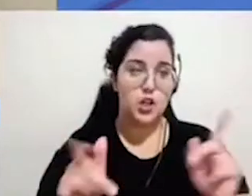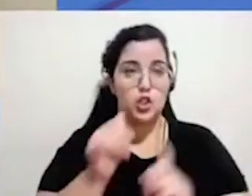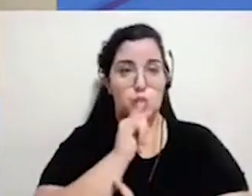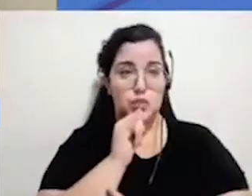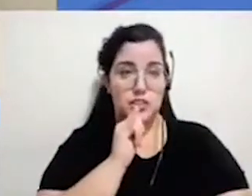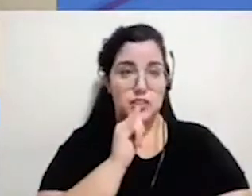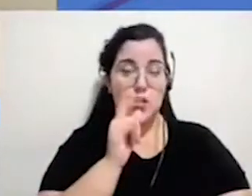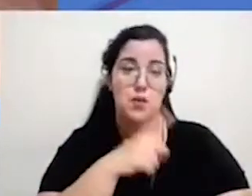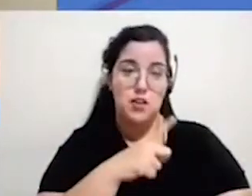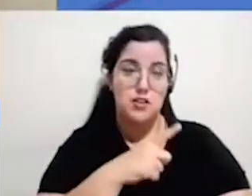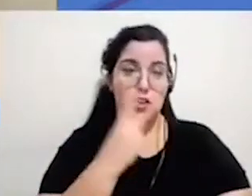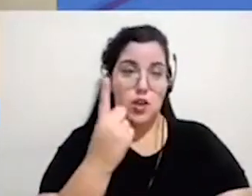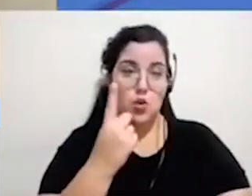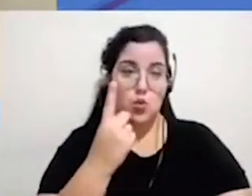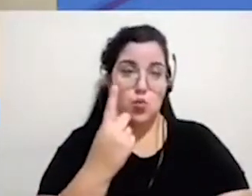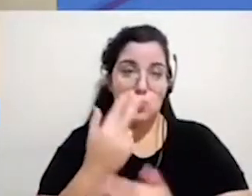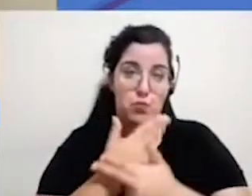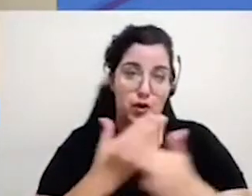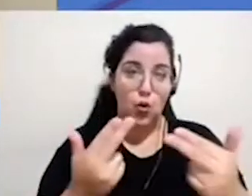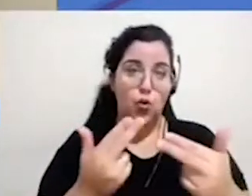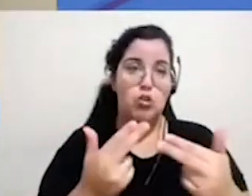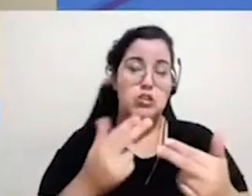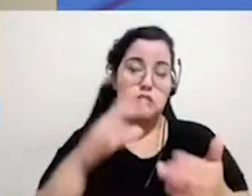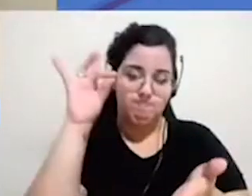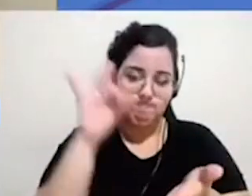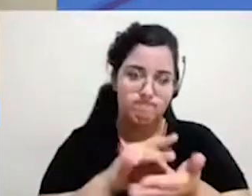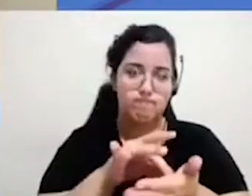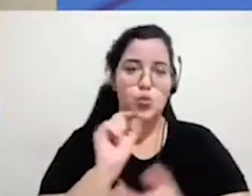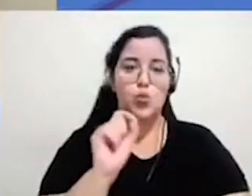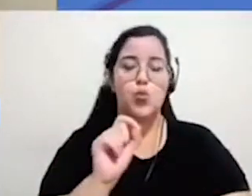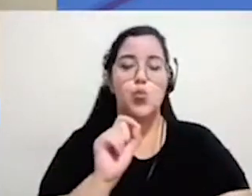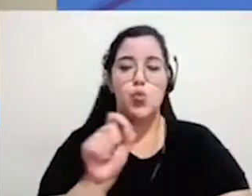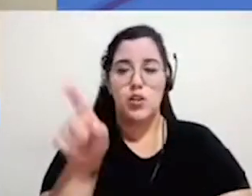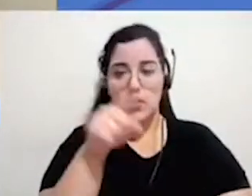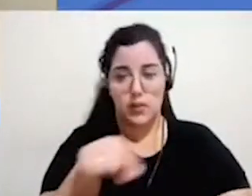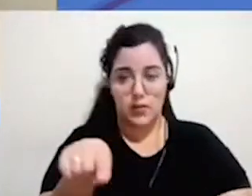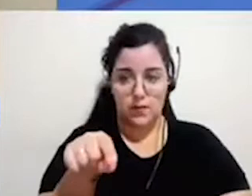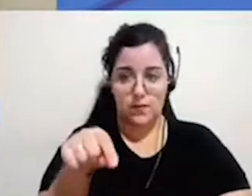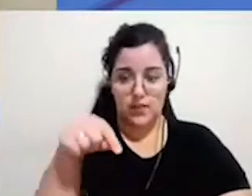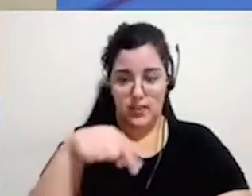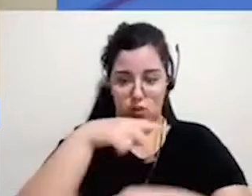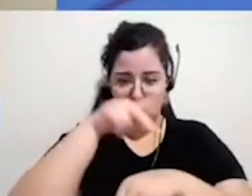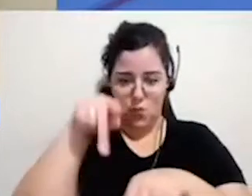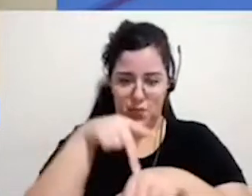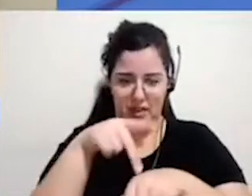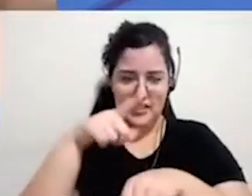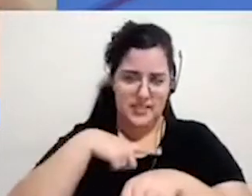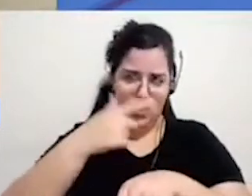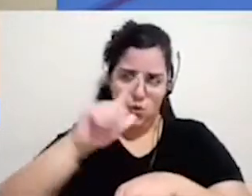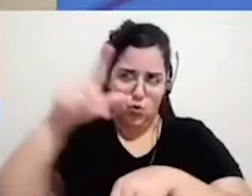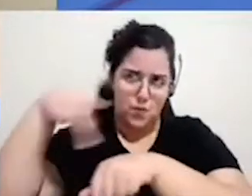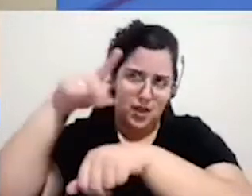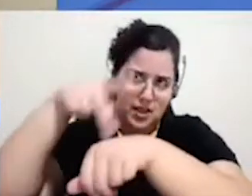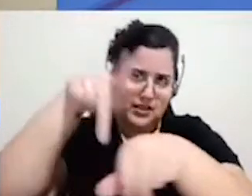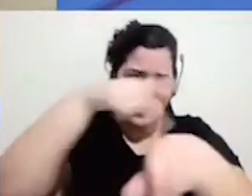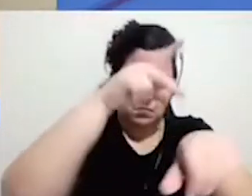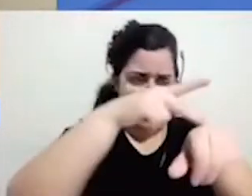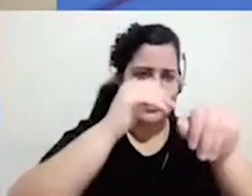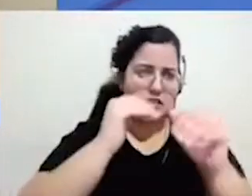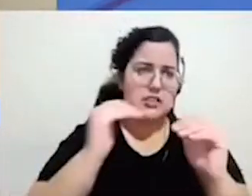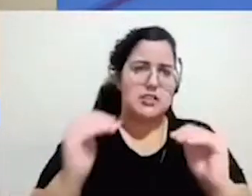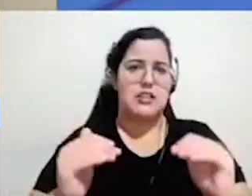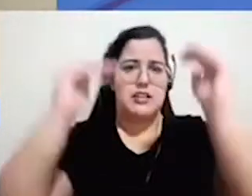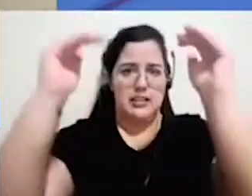um fator evidente que é assim, todos os países que cresceram, eles diminuíram